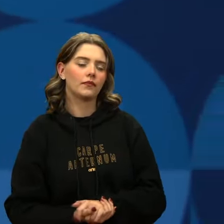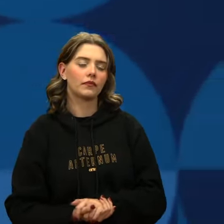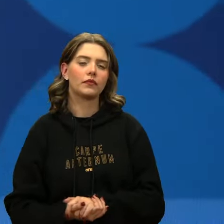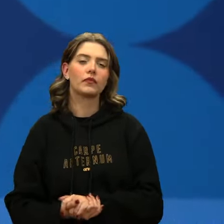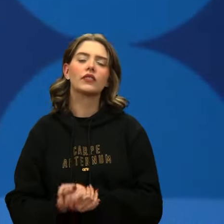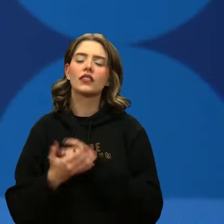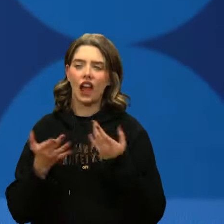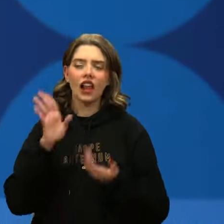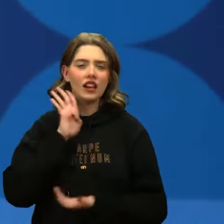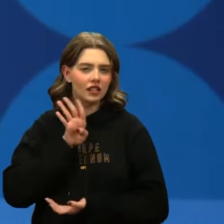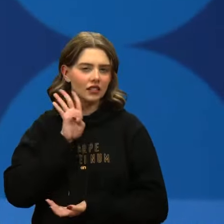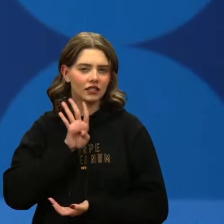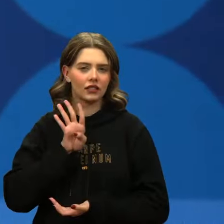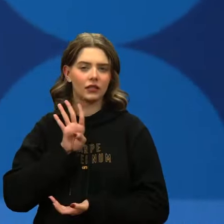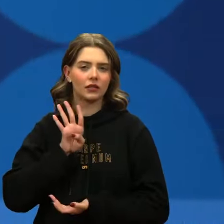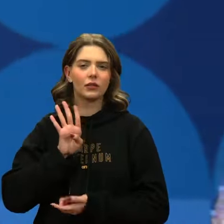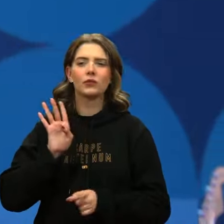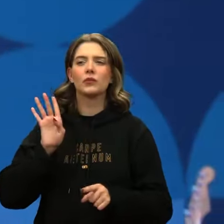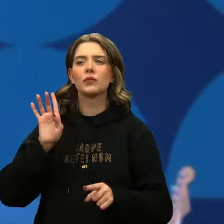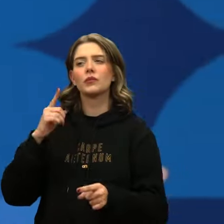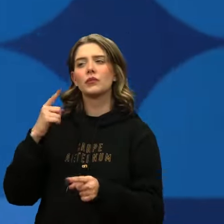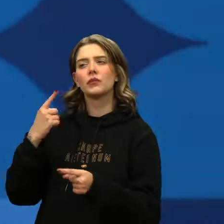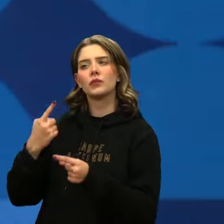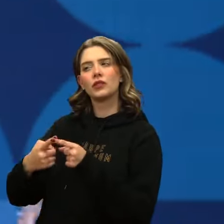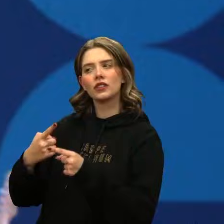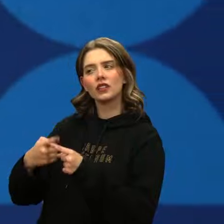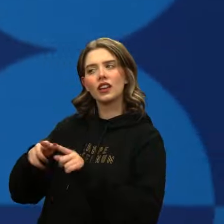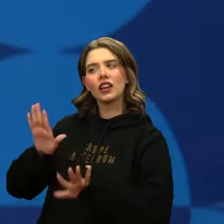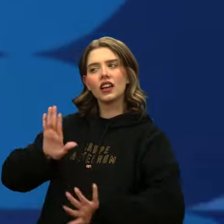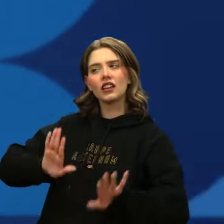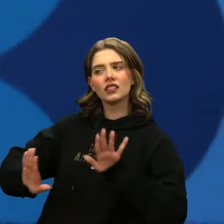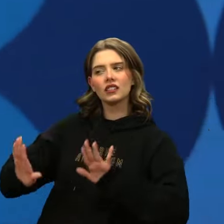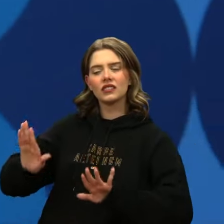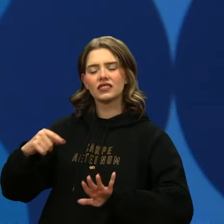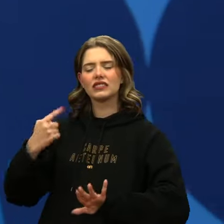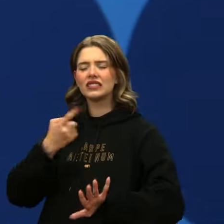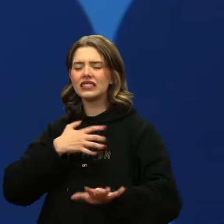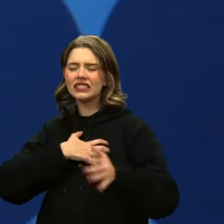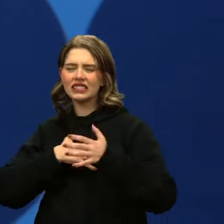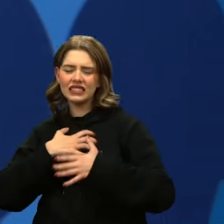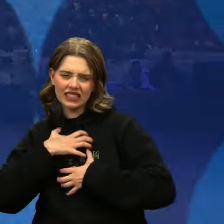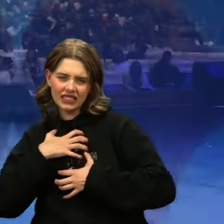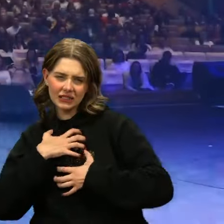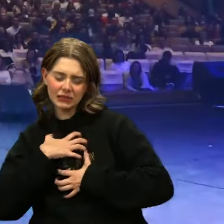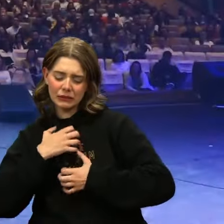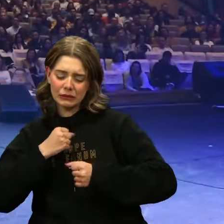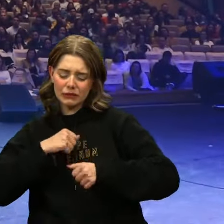interessante que, às vezes, quando nós estamos nos sentindo instáveis na vida,